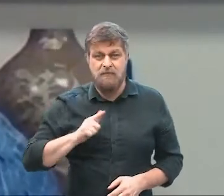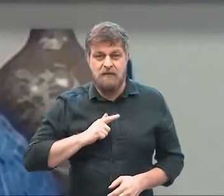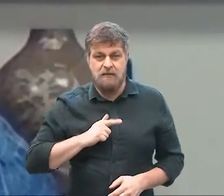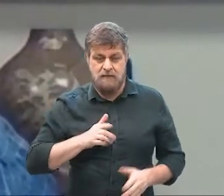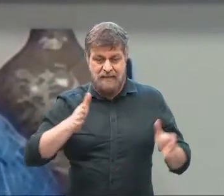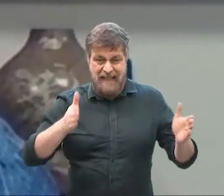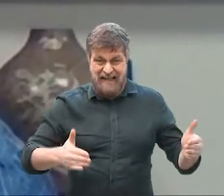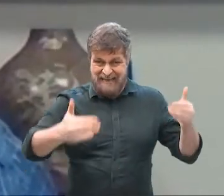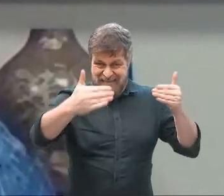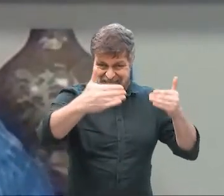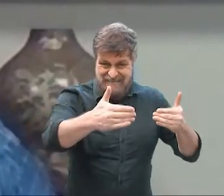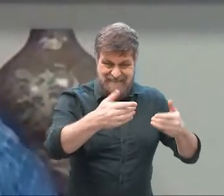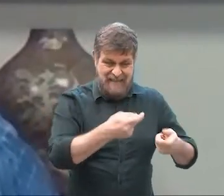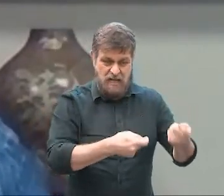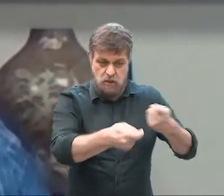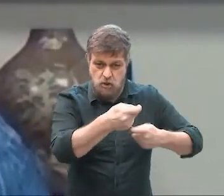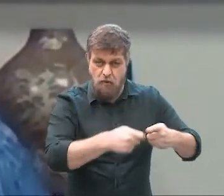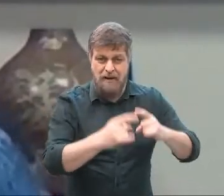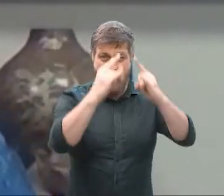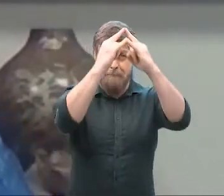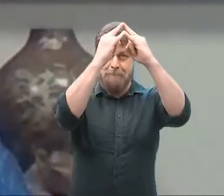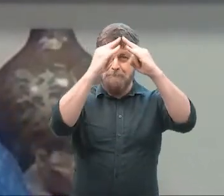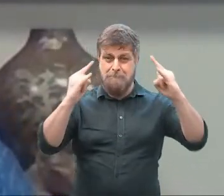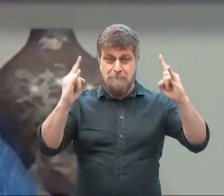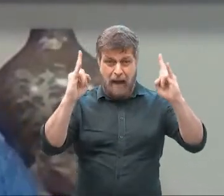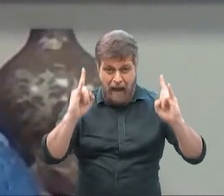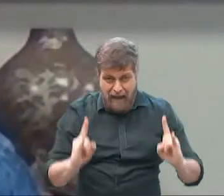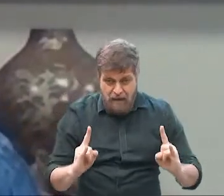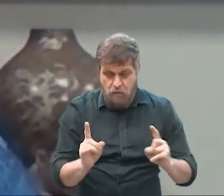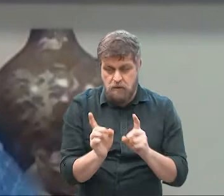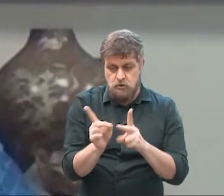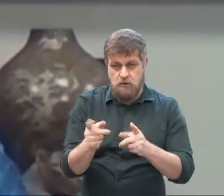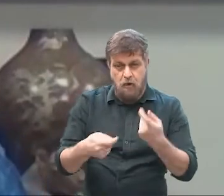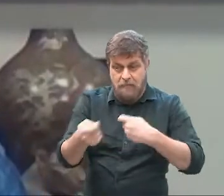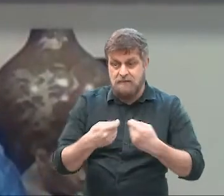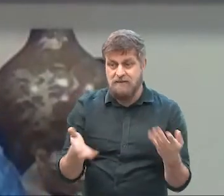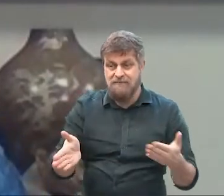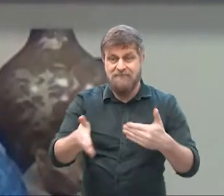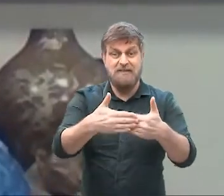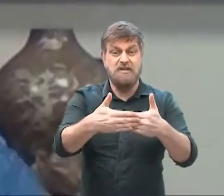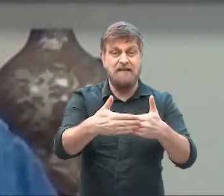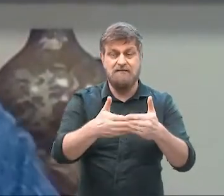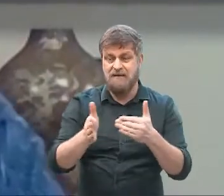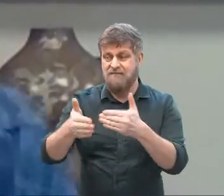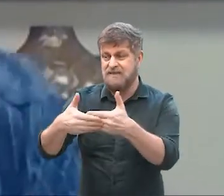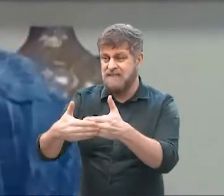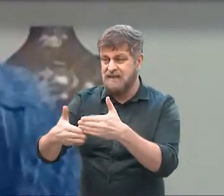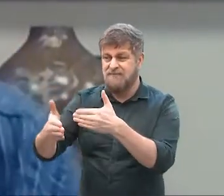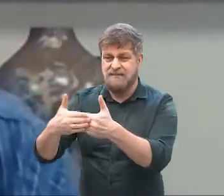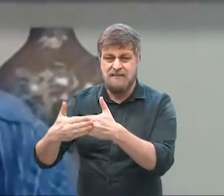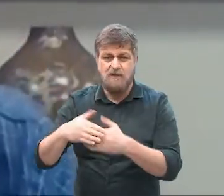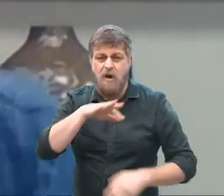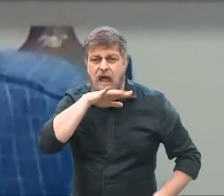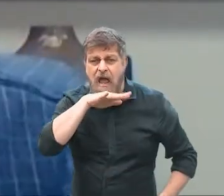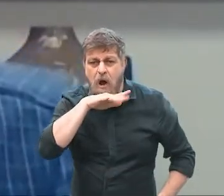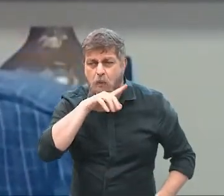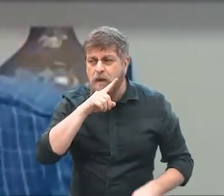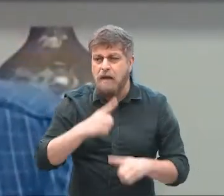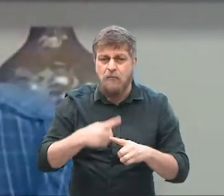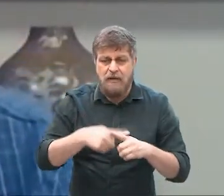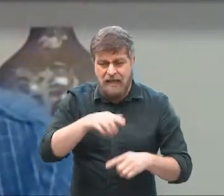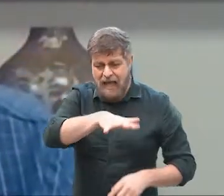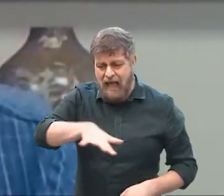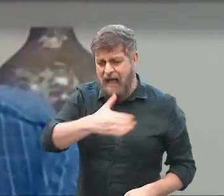salões comerciais, barracões comerciais fechados. Isso é ruim para o poder